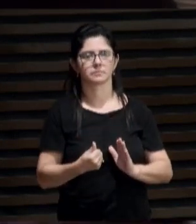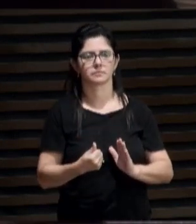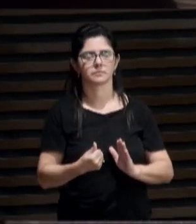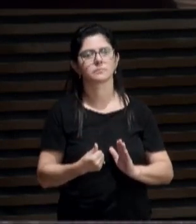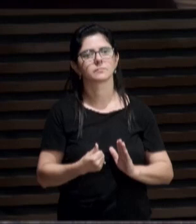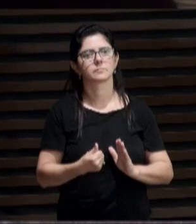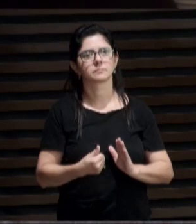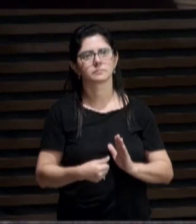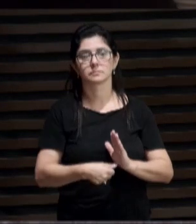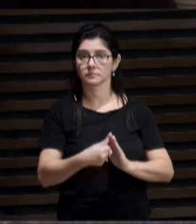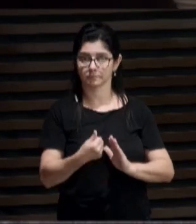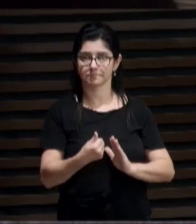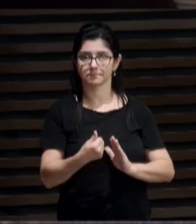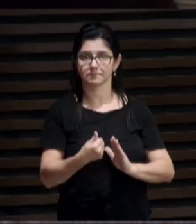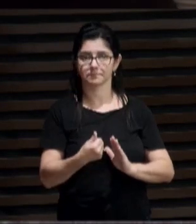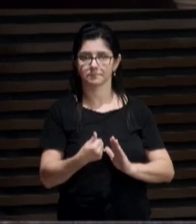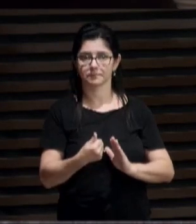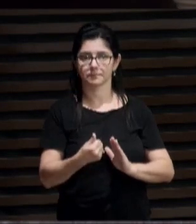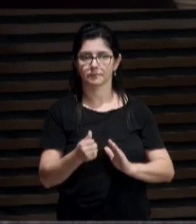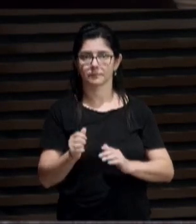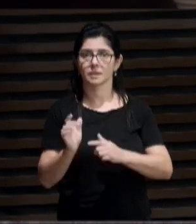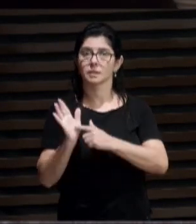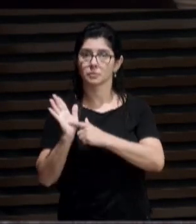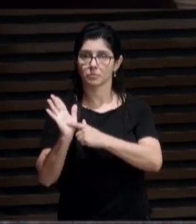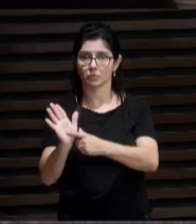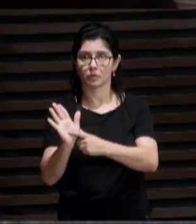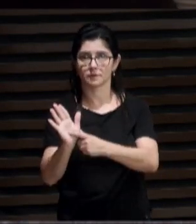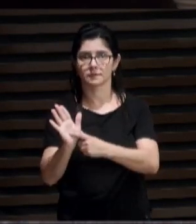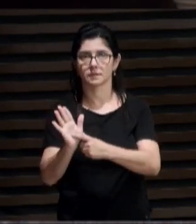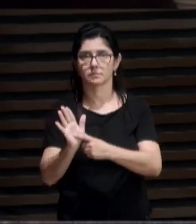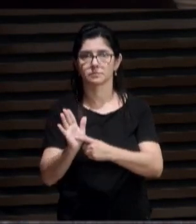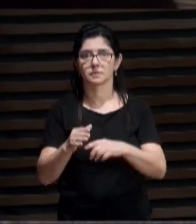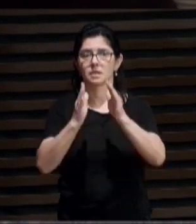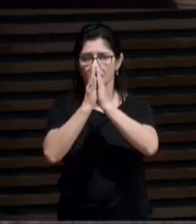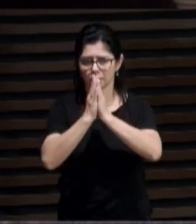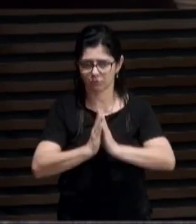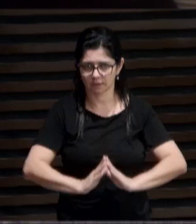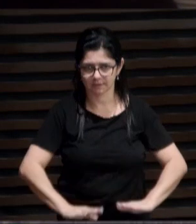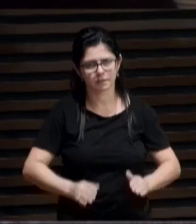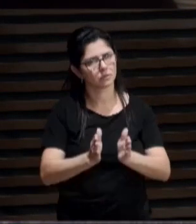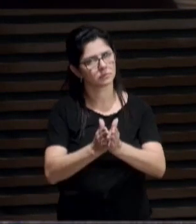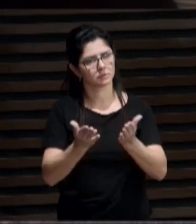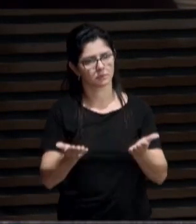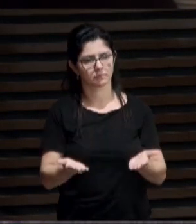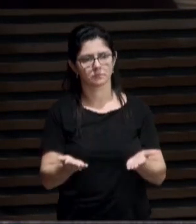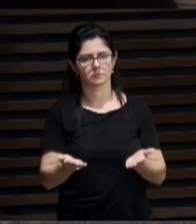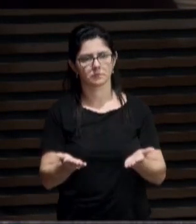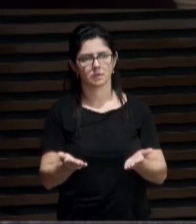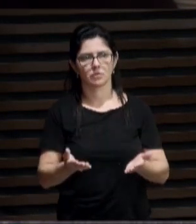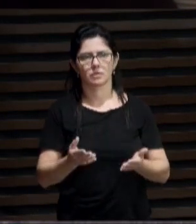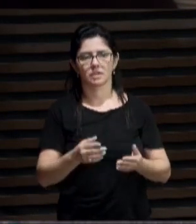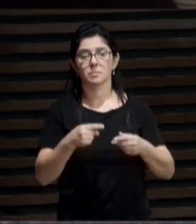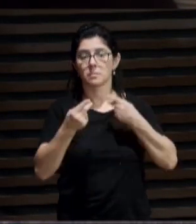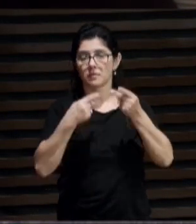a primeira vez que aparece a expressão adoração na Bíblia, onde se fala sobre sacrifício,